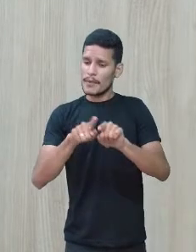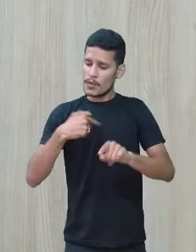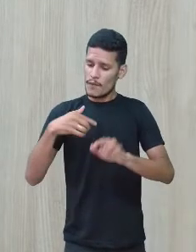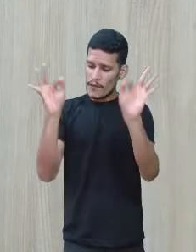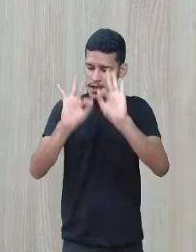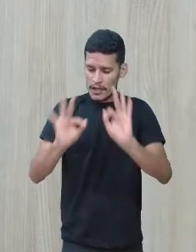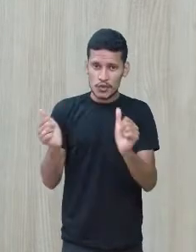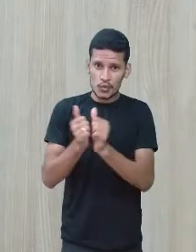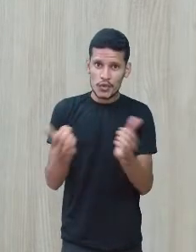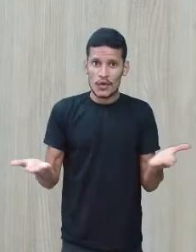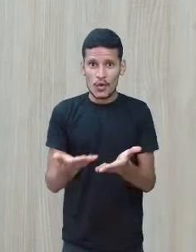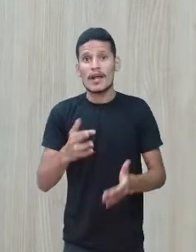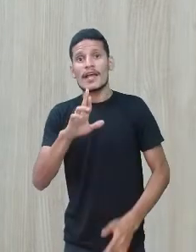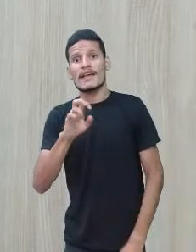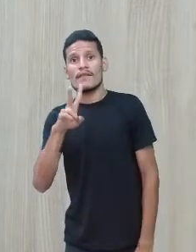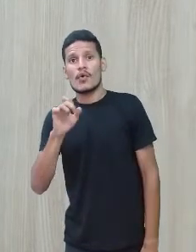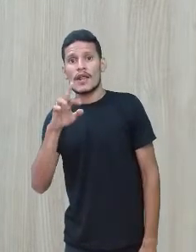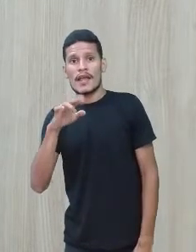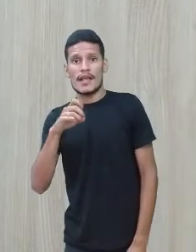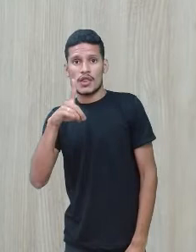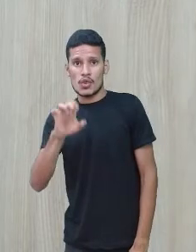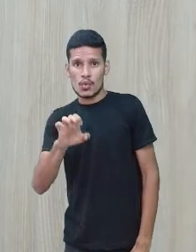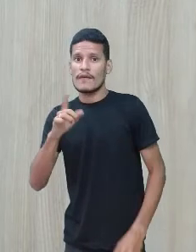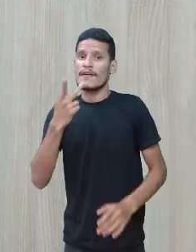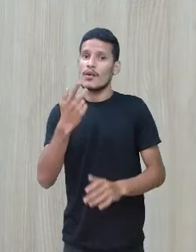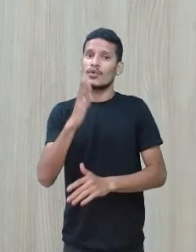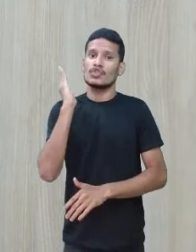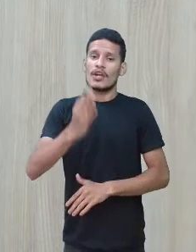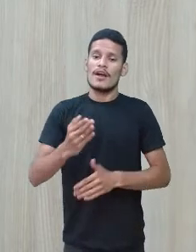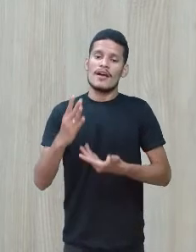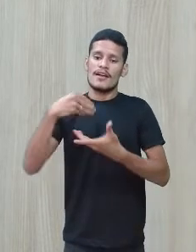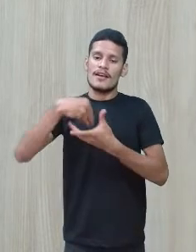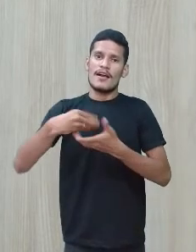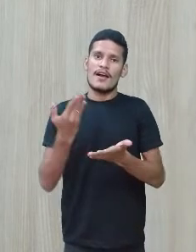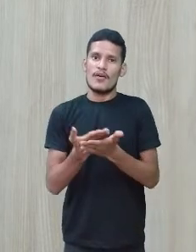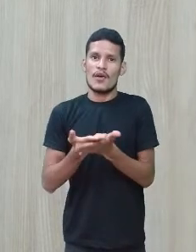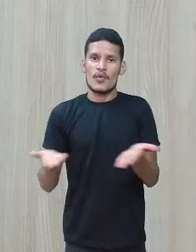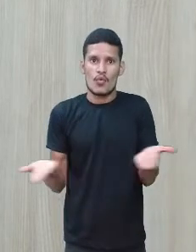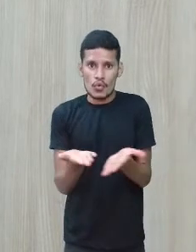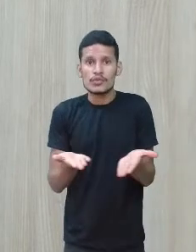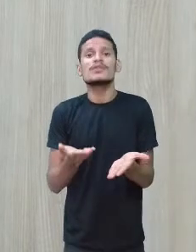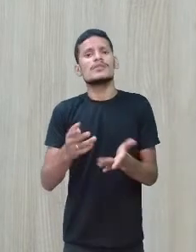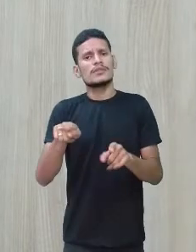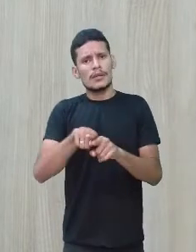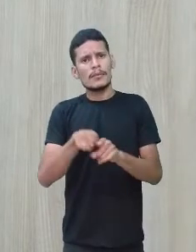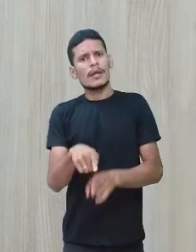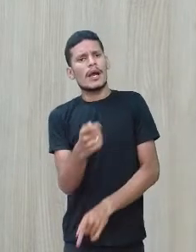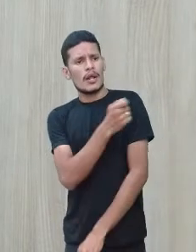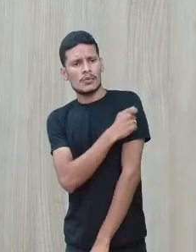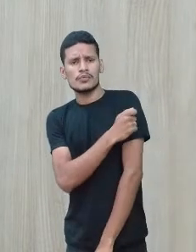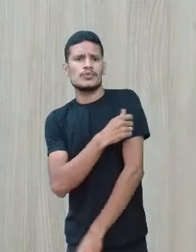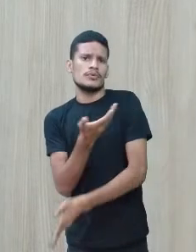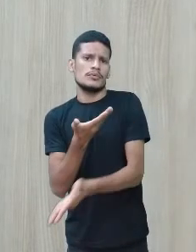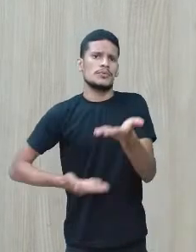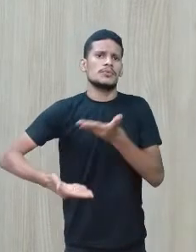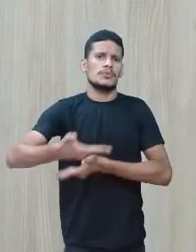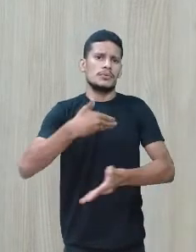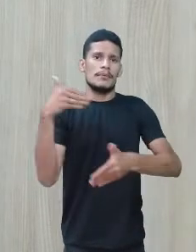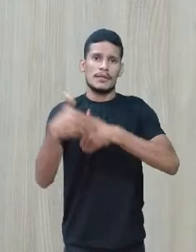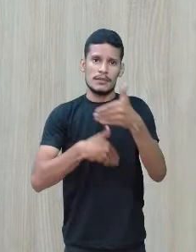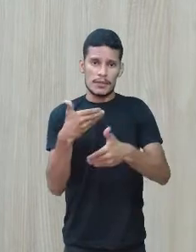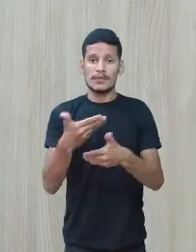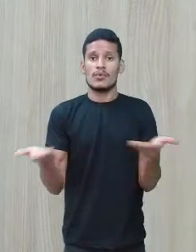interação. O professor Revoredo já está dando um alô ali, aqui, professor Heleno também. Nossos alunos também nessa interação, tá